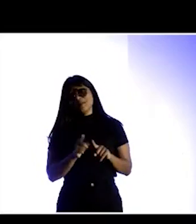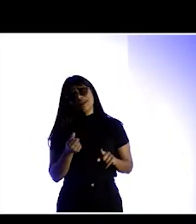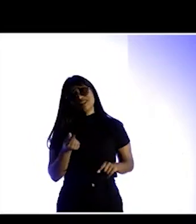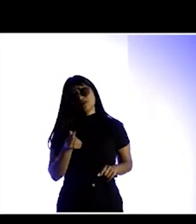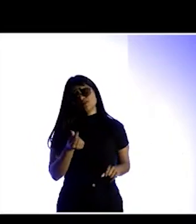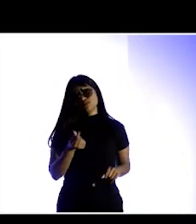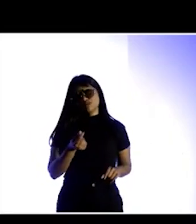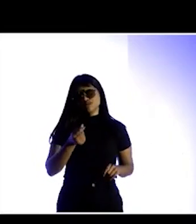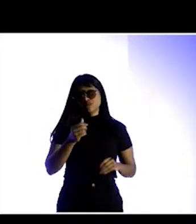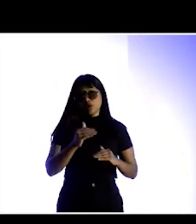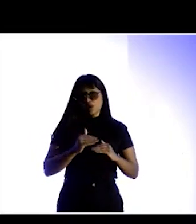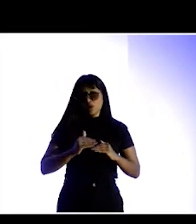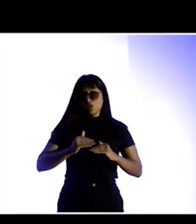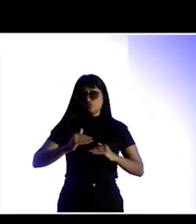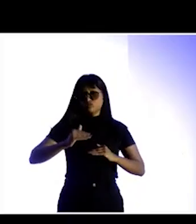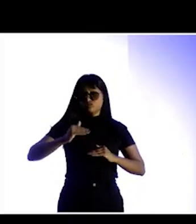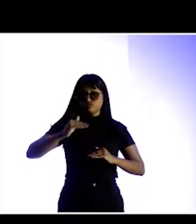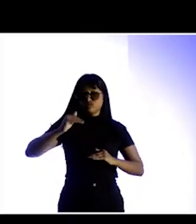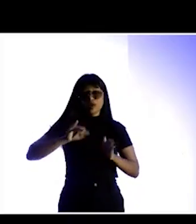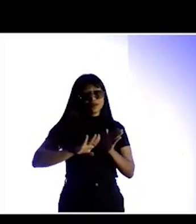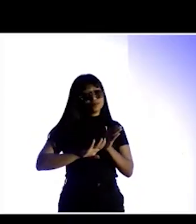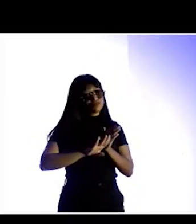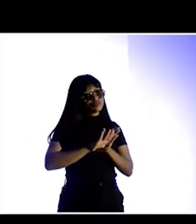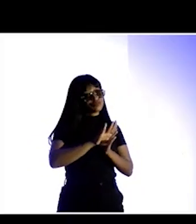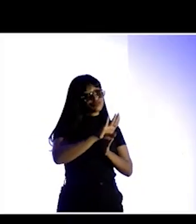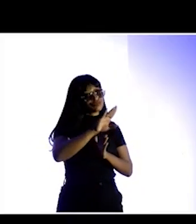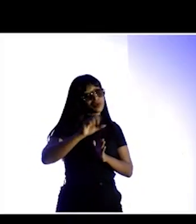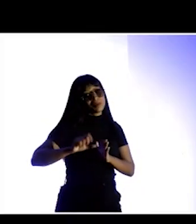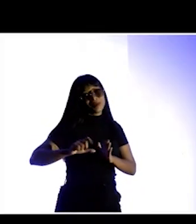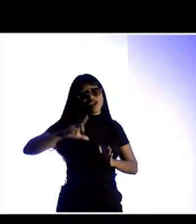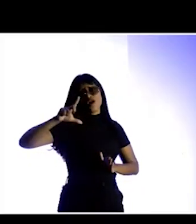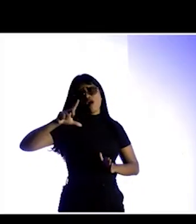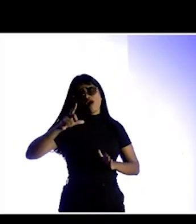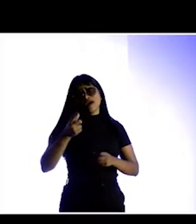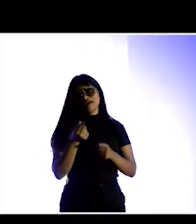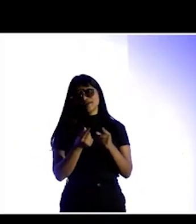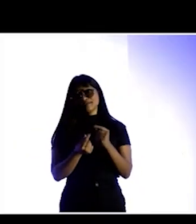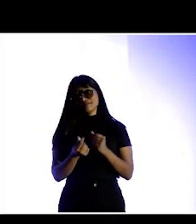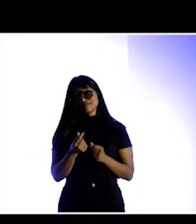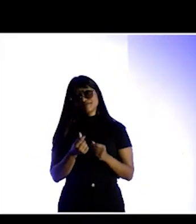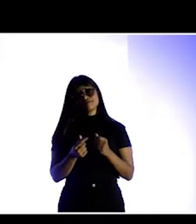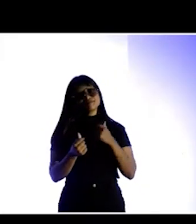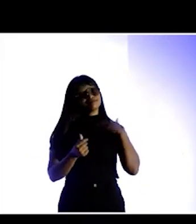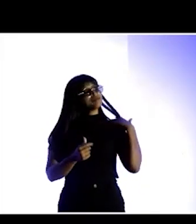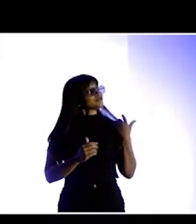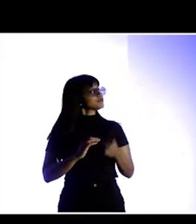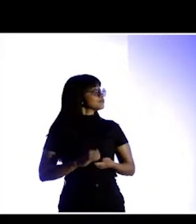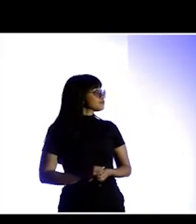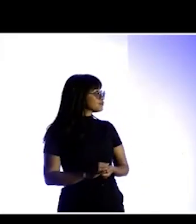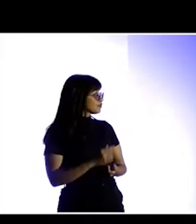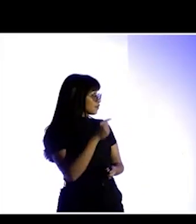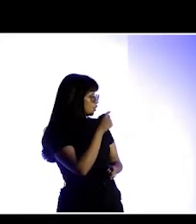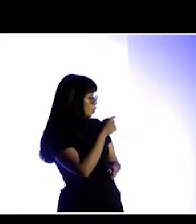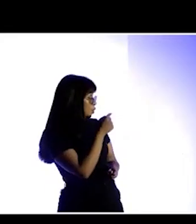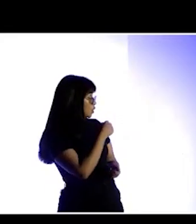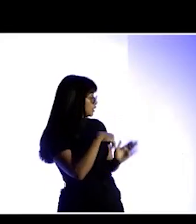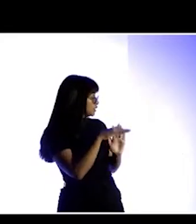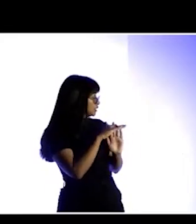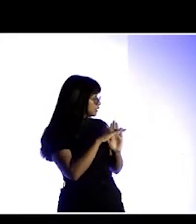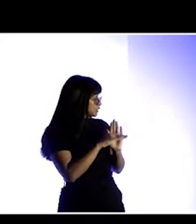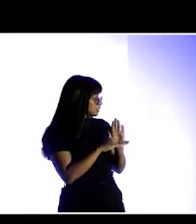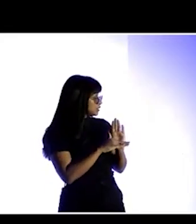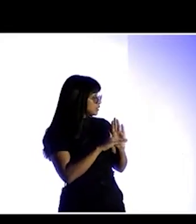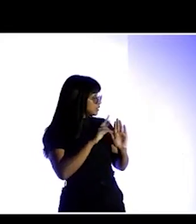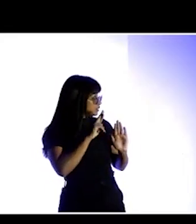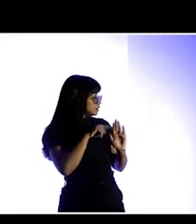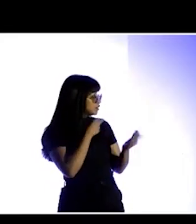Né? Quanto mais a gente amplifica isso, maior é o custo. Esse aqui é aquele estudo que eu falei, que a gente